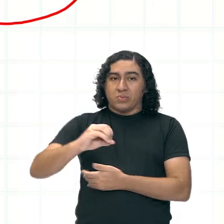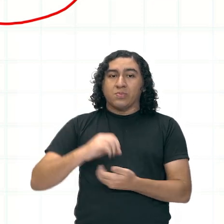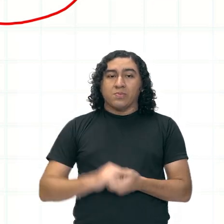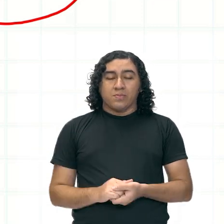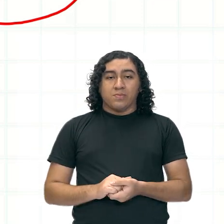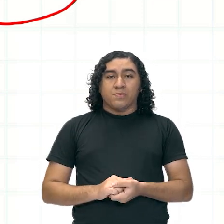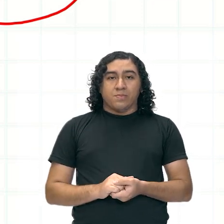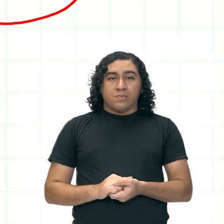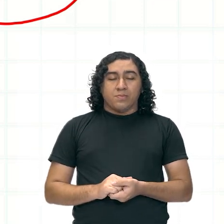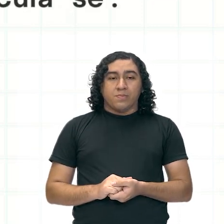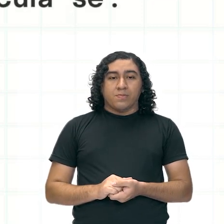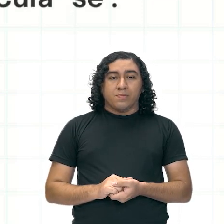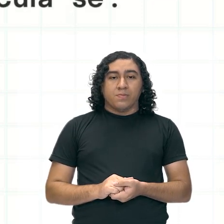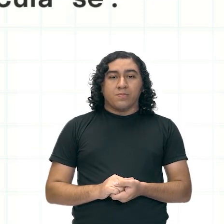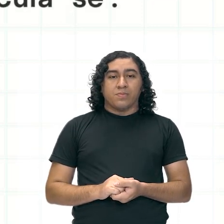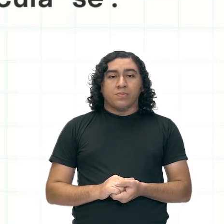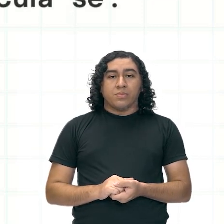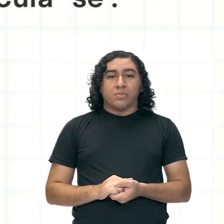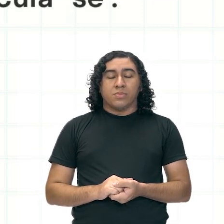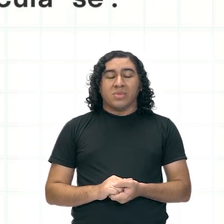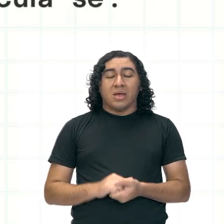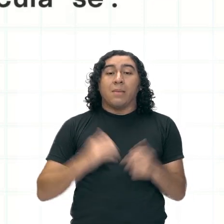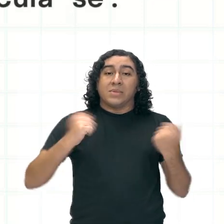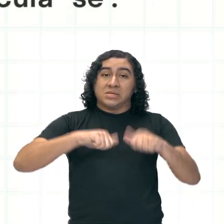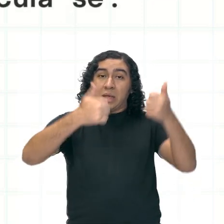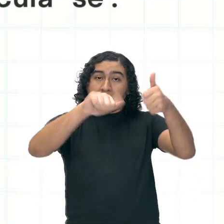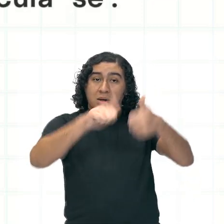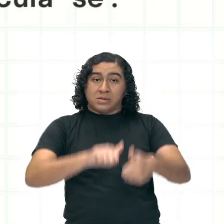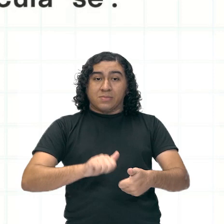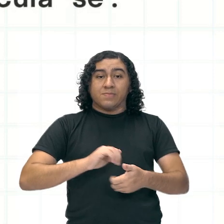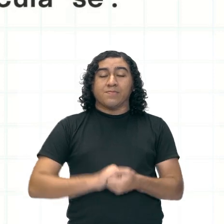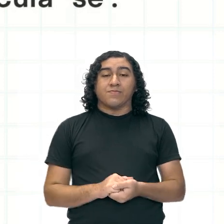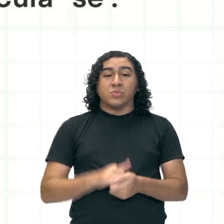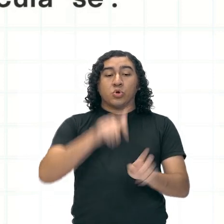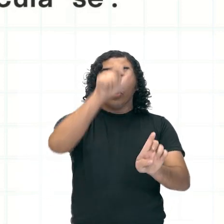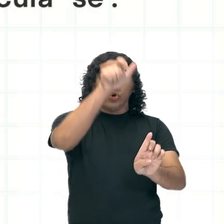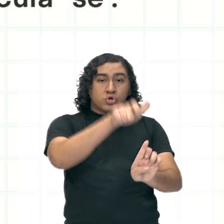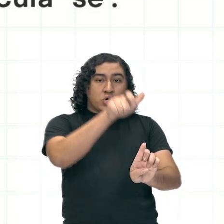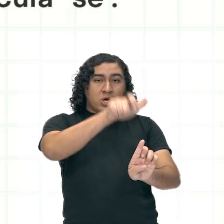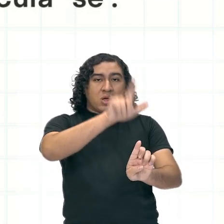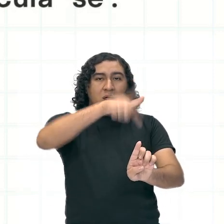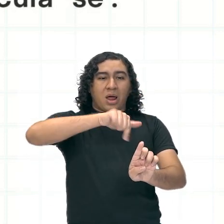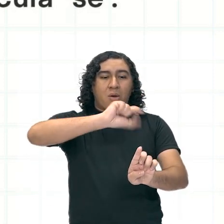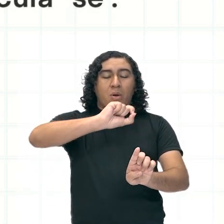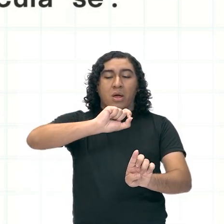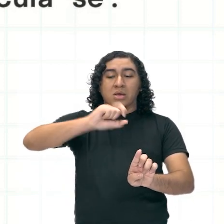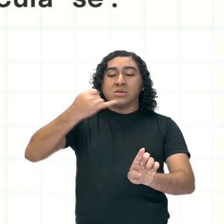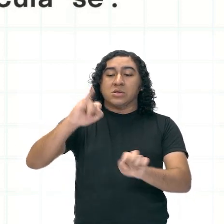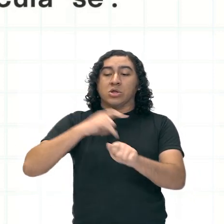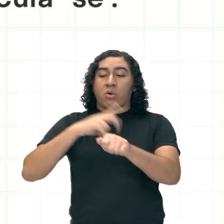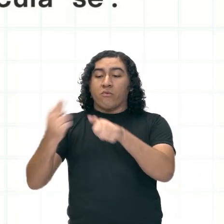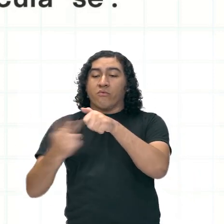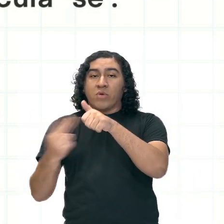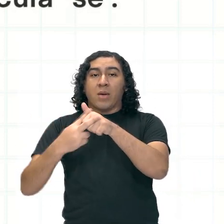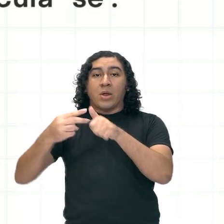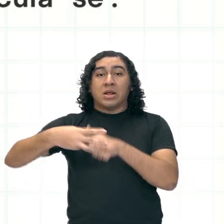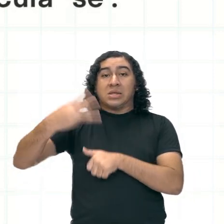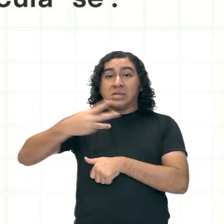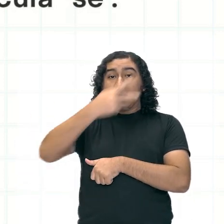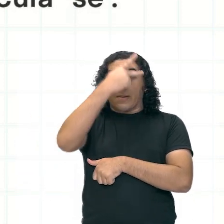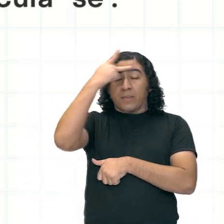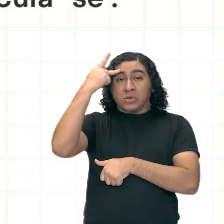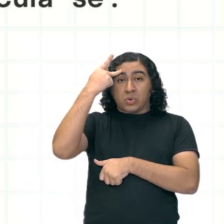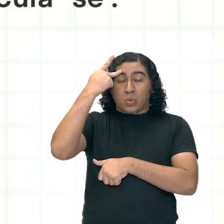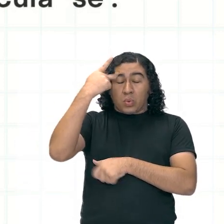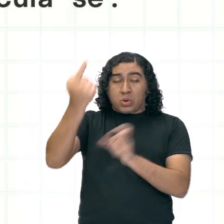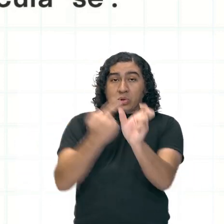o sujeito, a gente tem que observar isso, olha só. O sujeito será indeterminado quando o verbo for flexionado na terceira